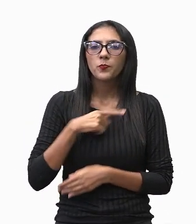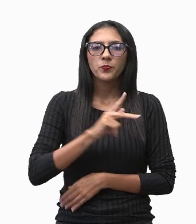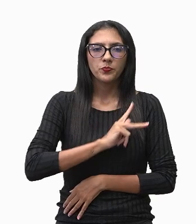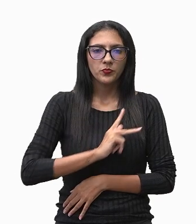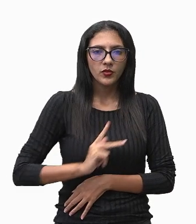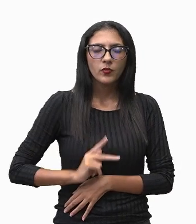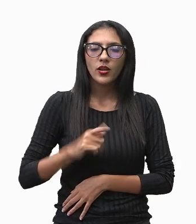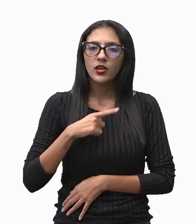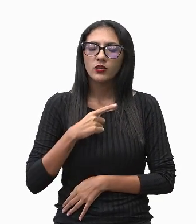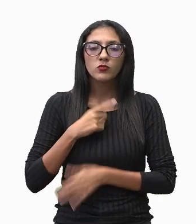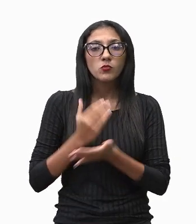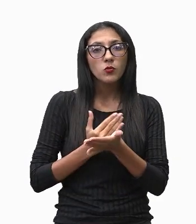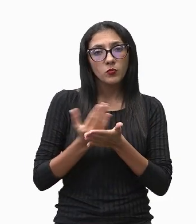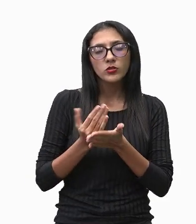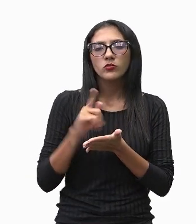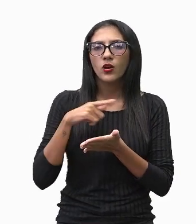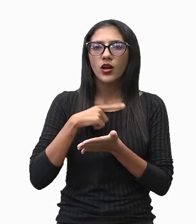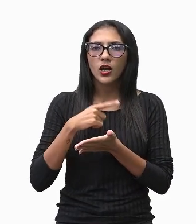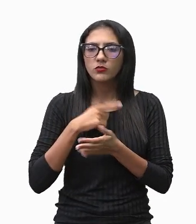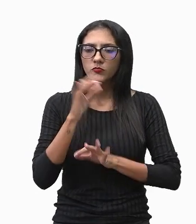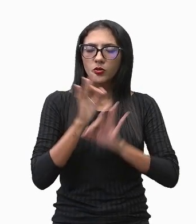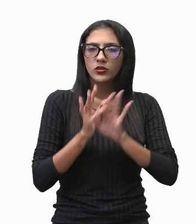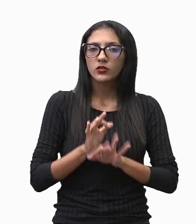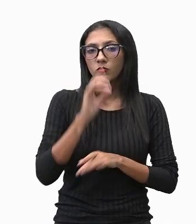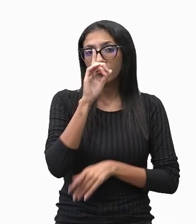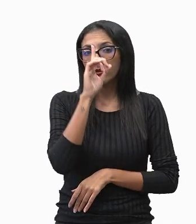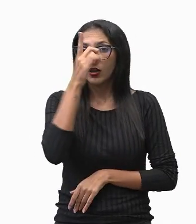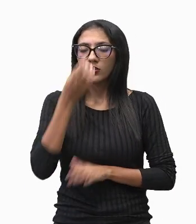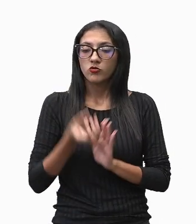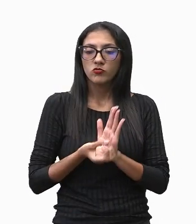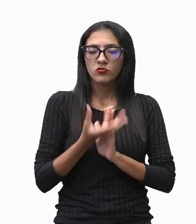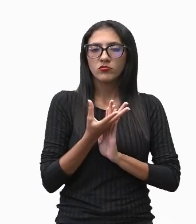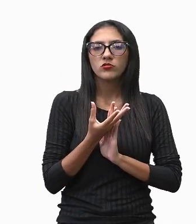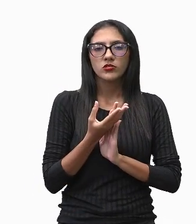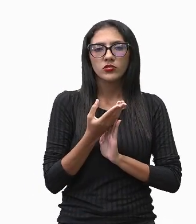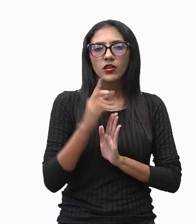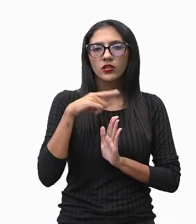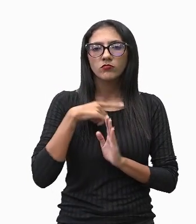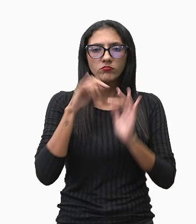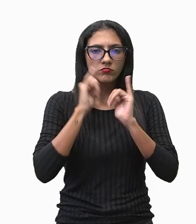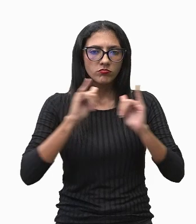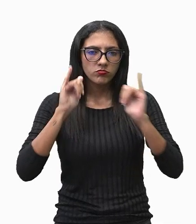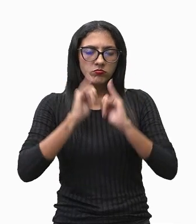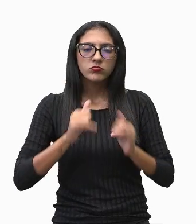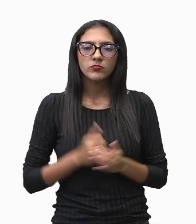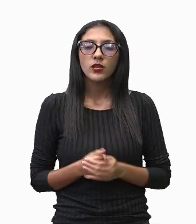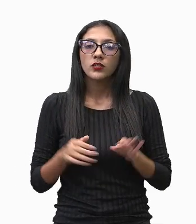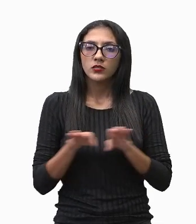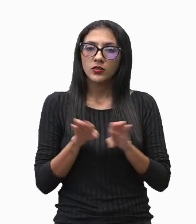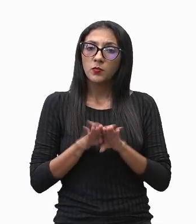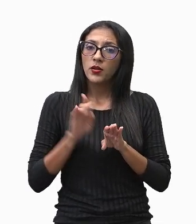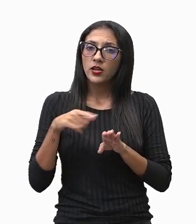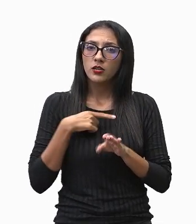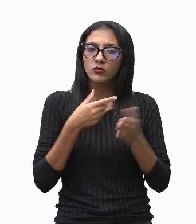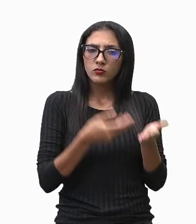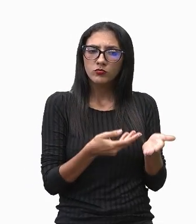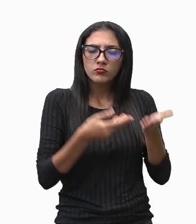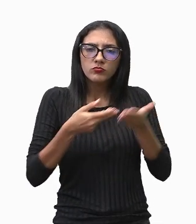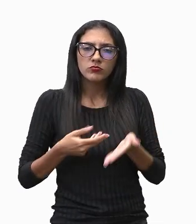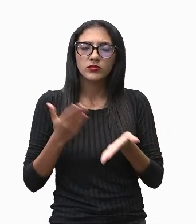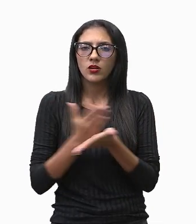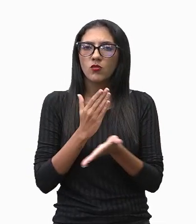ele teve essa iniciativa aí de criar essa campanha e chamou alguns países, né, para se